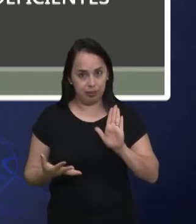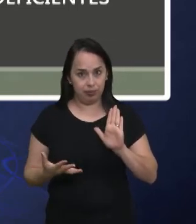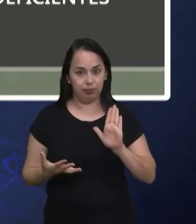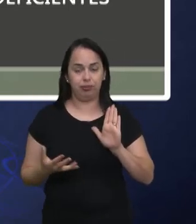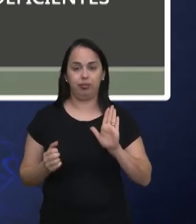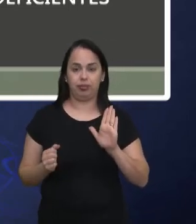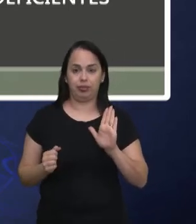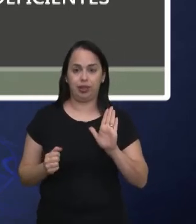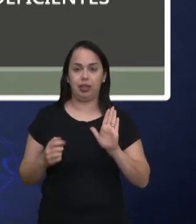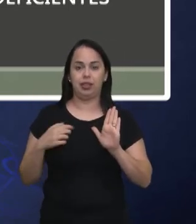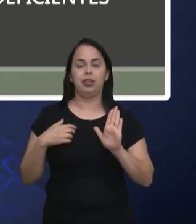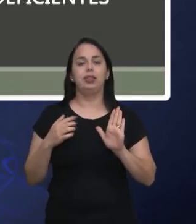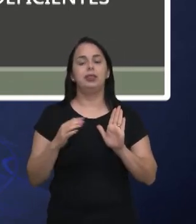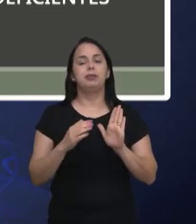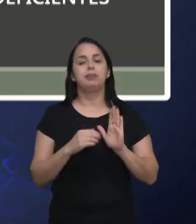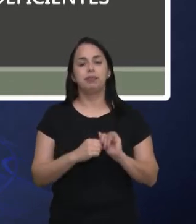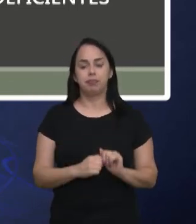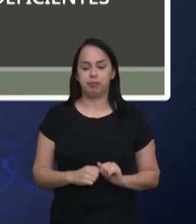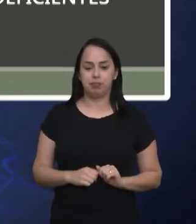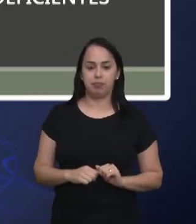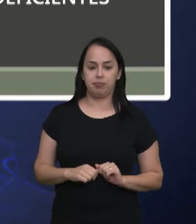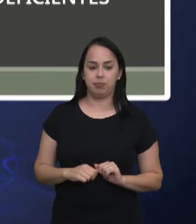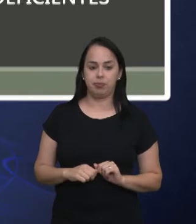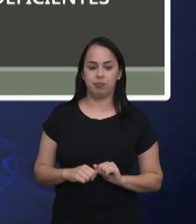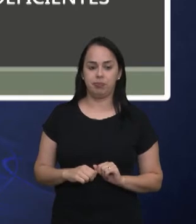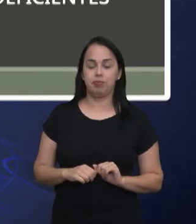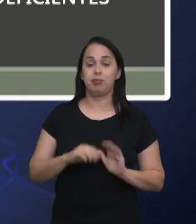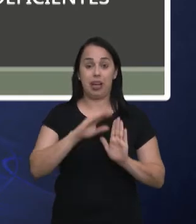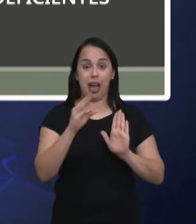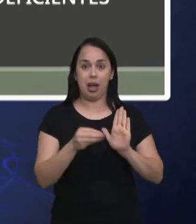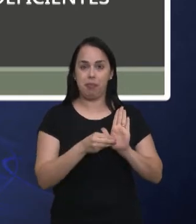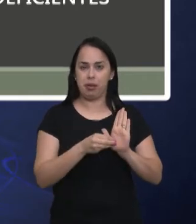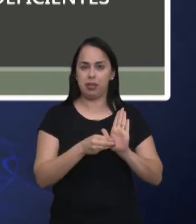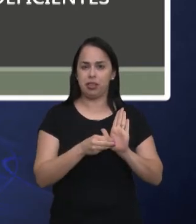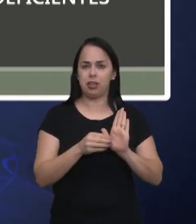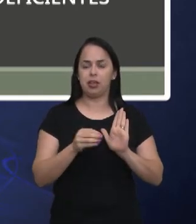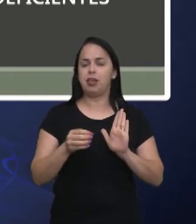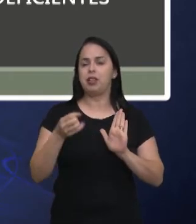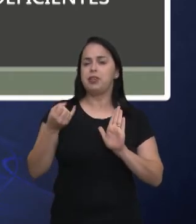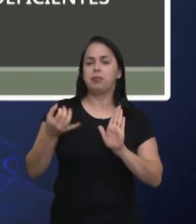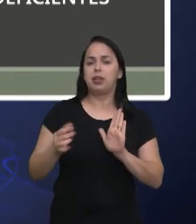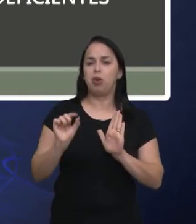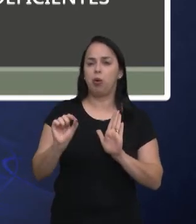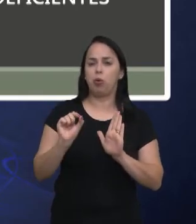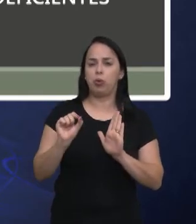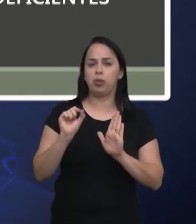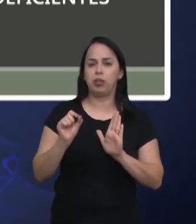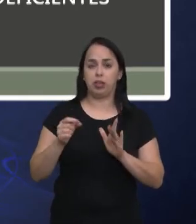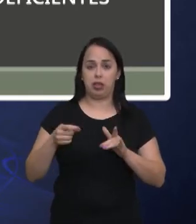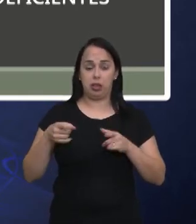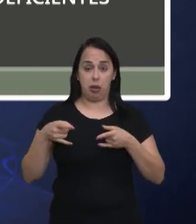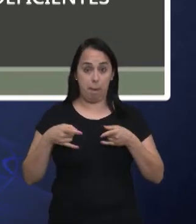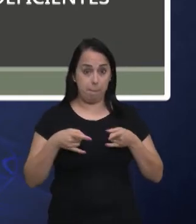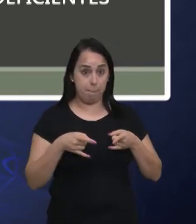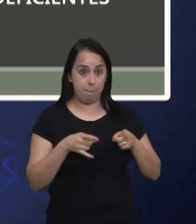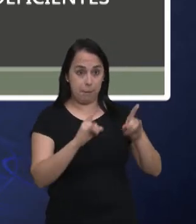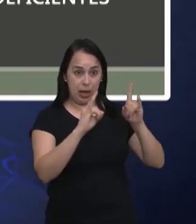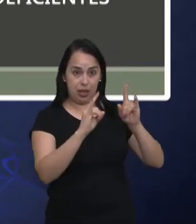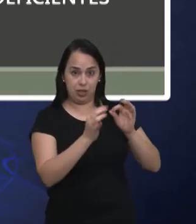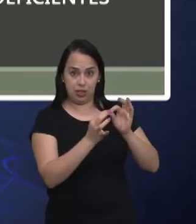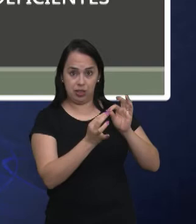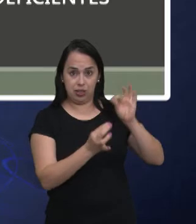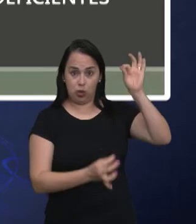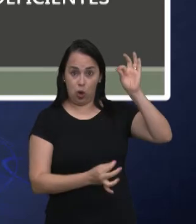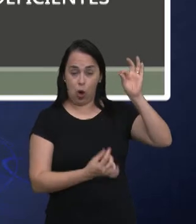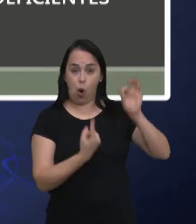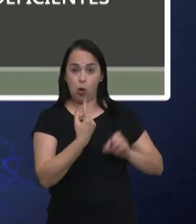é a minha última página. Então, a emenda vai permitir que os prédios de até 11 metros